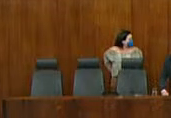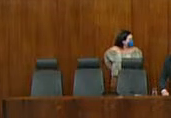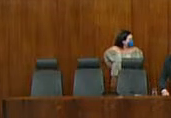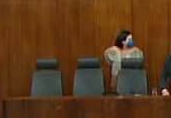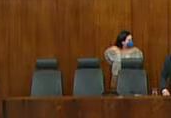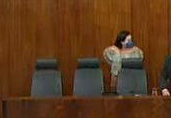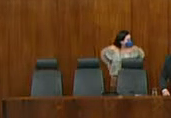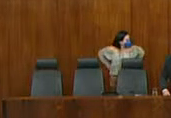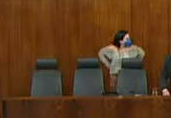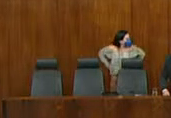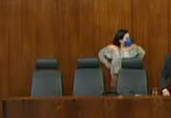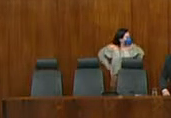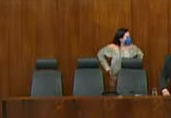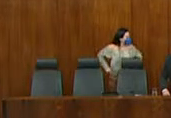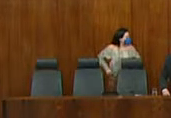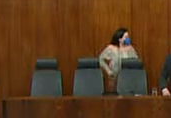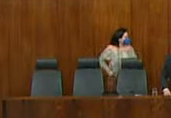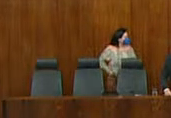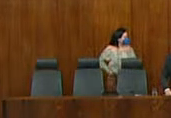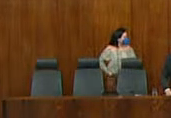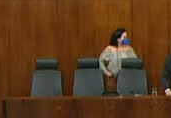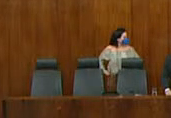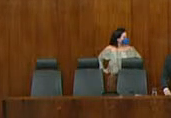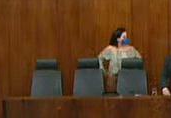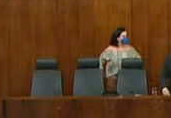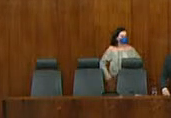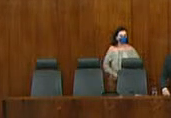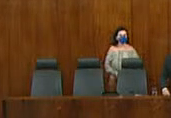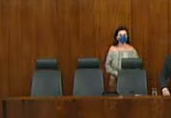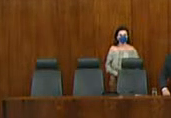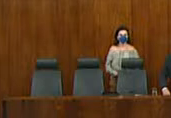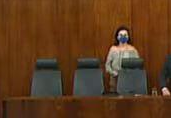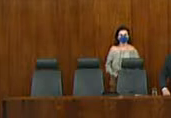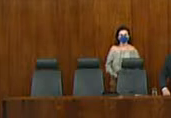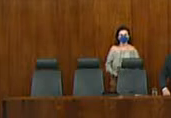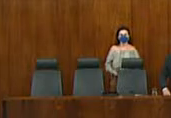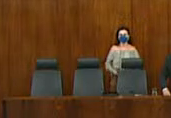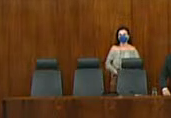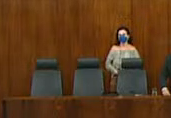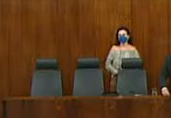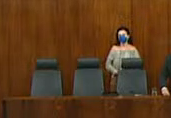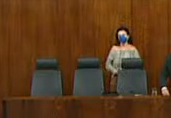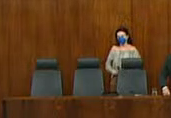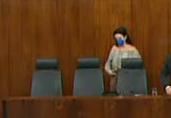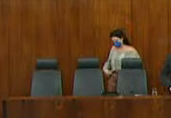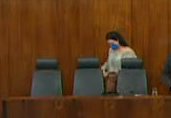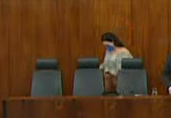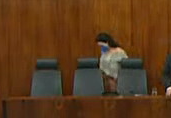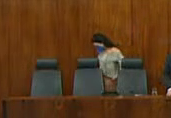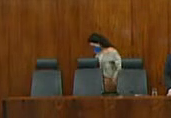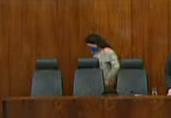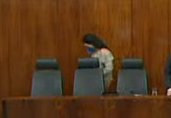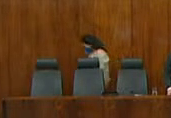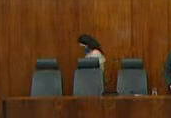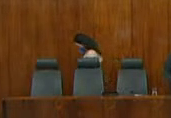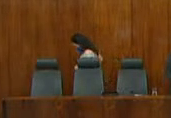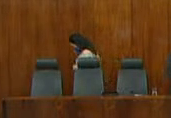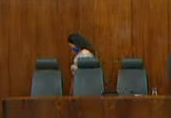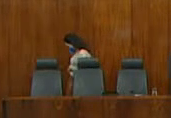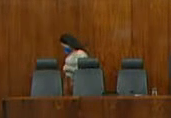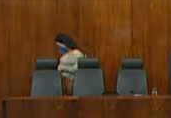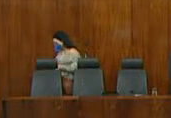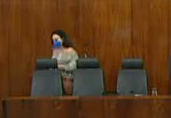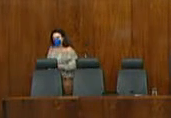Mas ainda está dando eco. Na verdade, não ficou bom, não. Ainda tem eco.